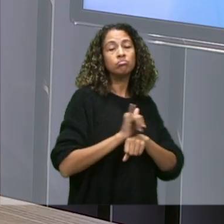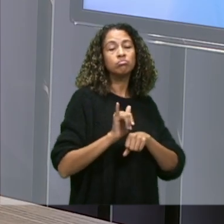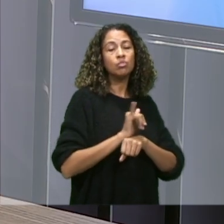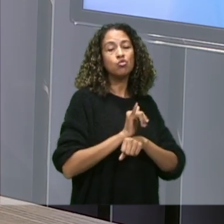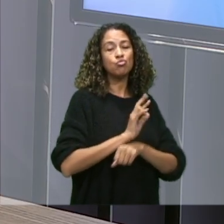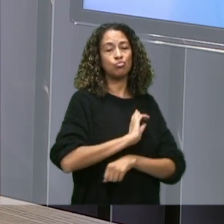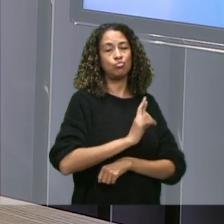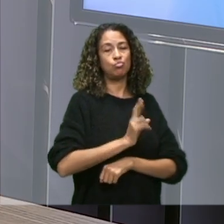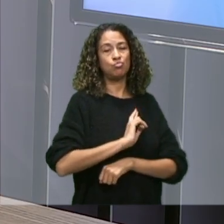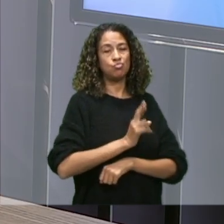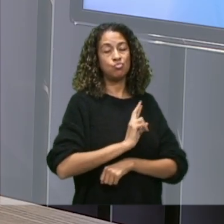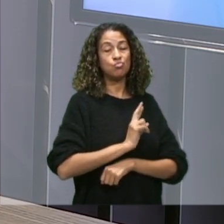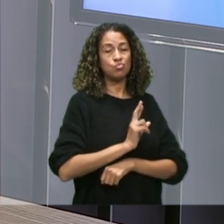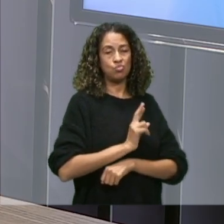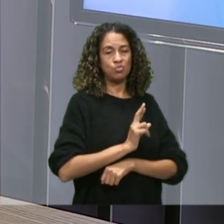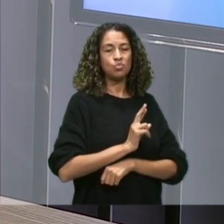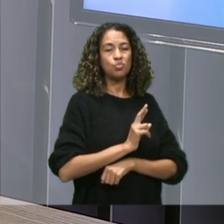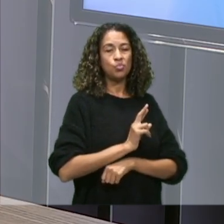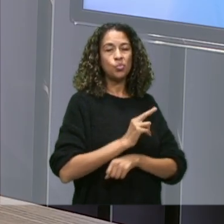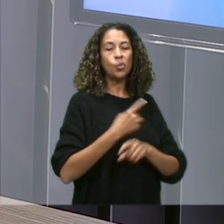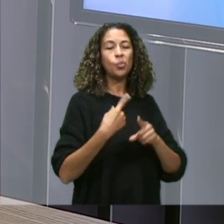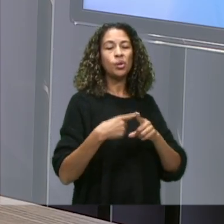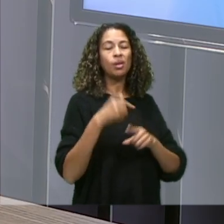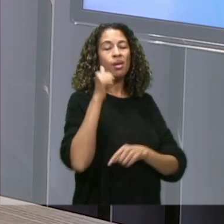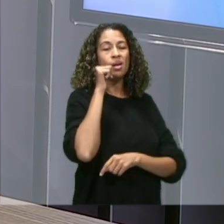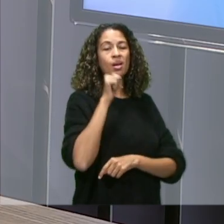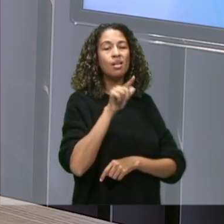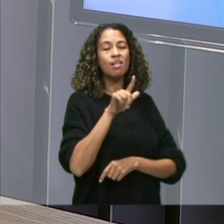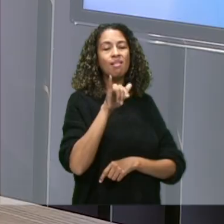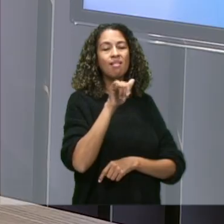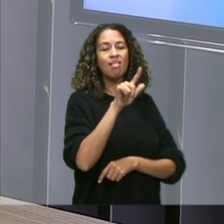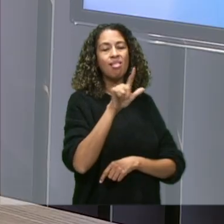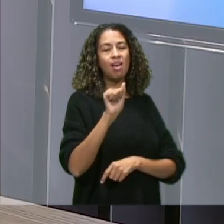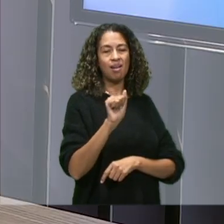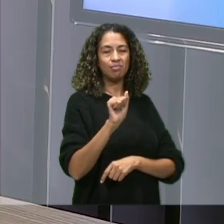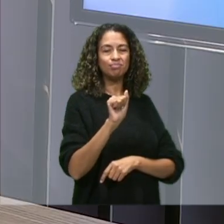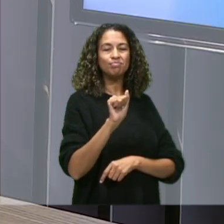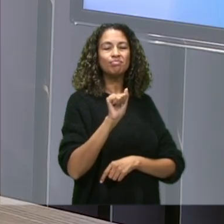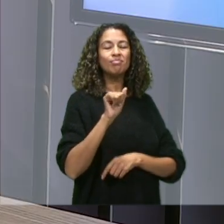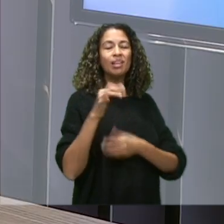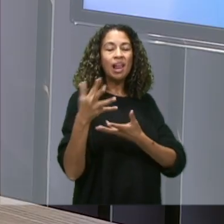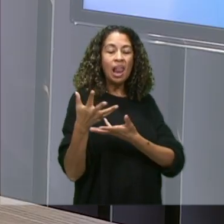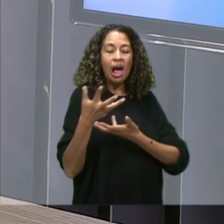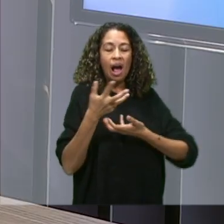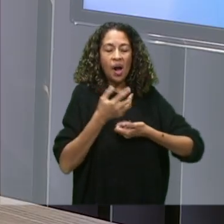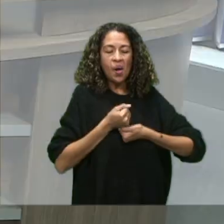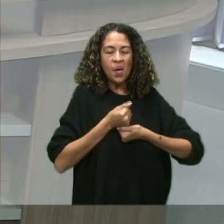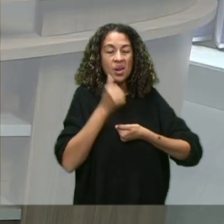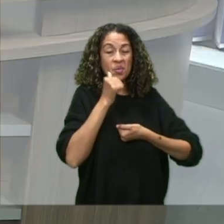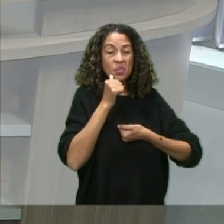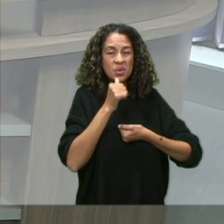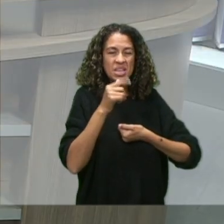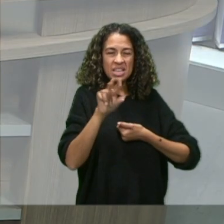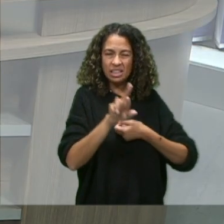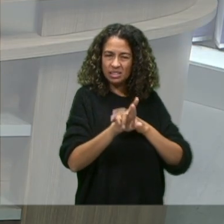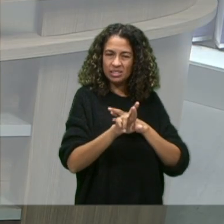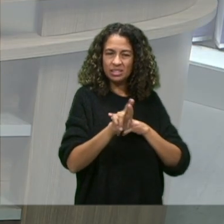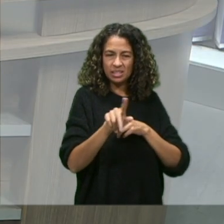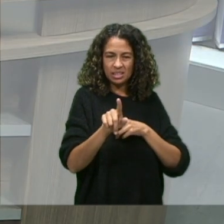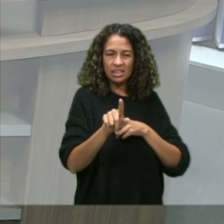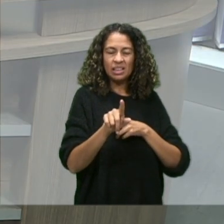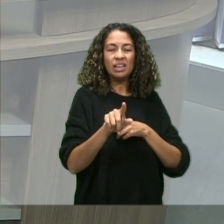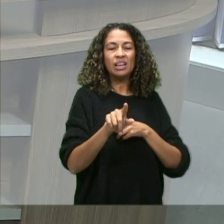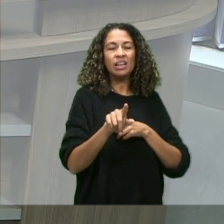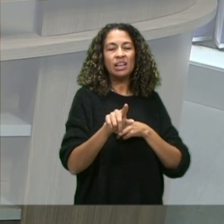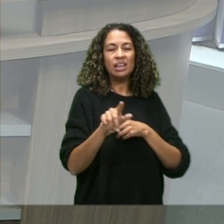religioso. Por quê? Porque a Lilá, ela acolhe uma outra menina que é